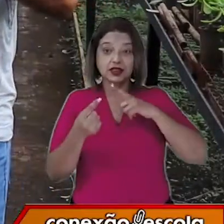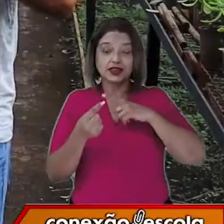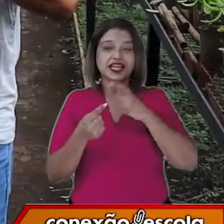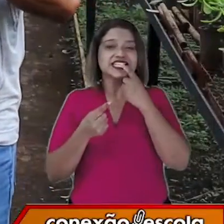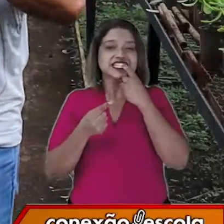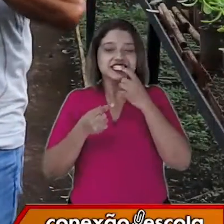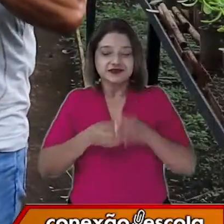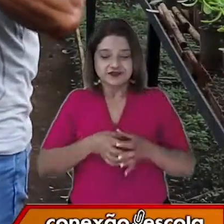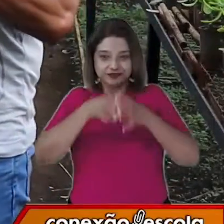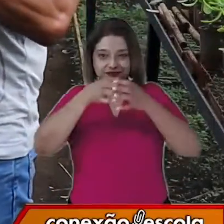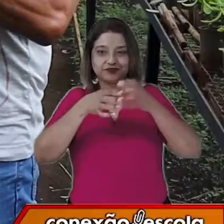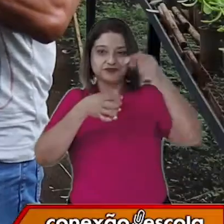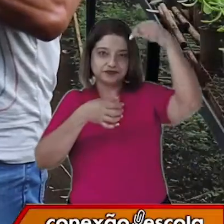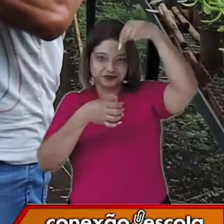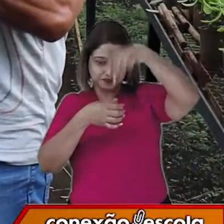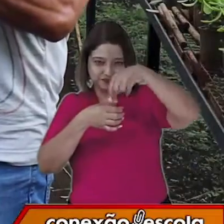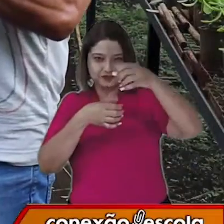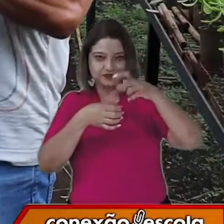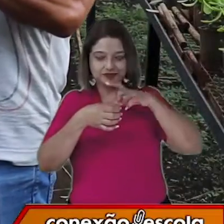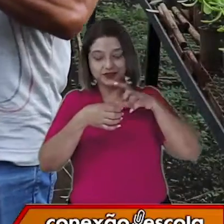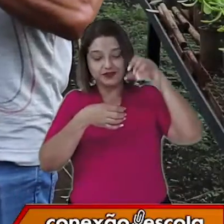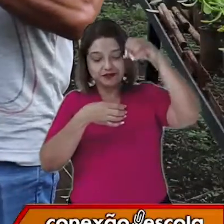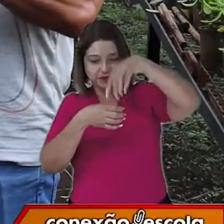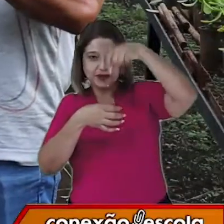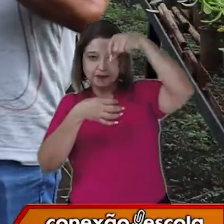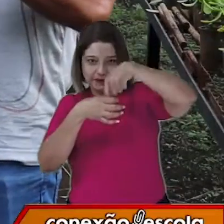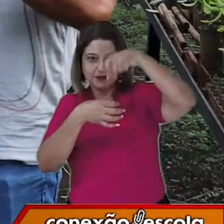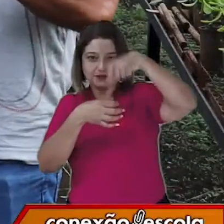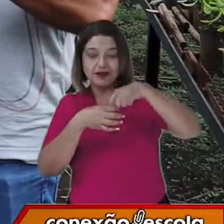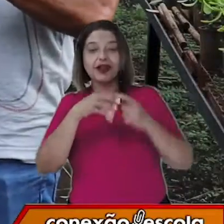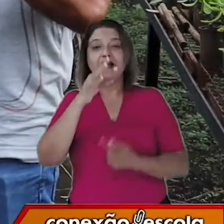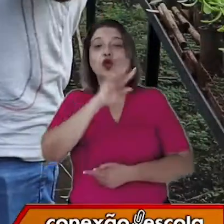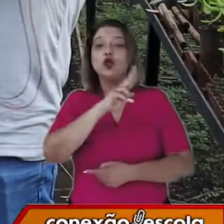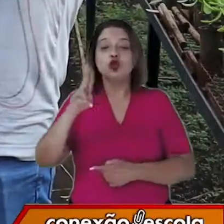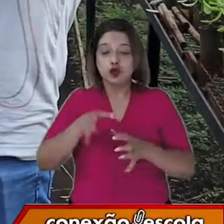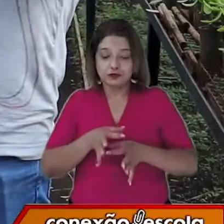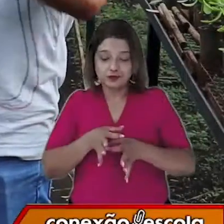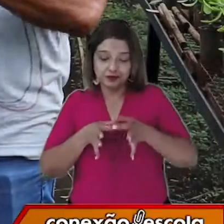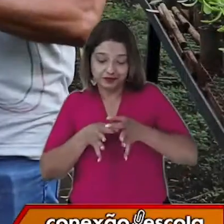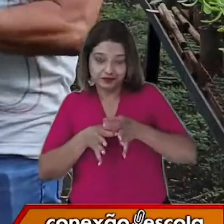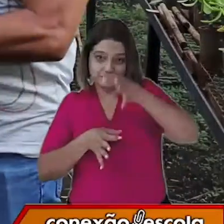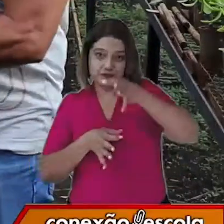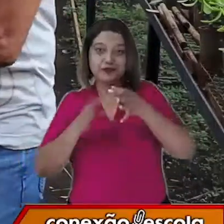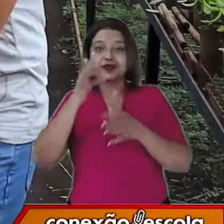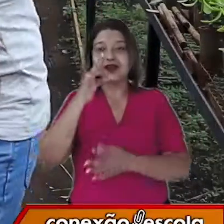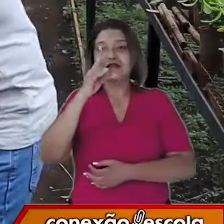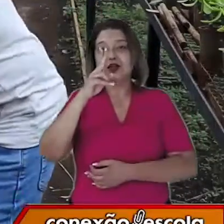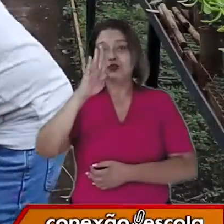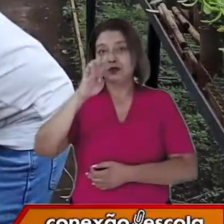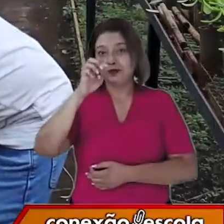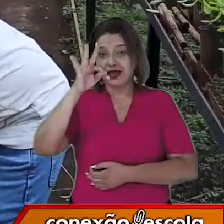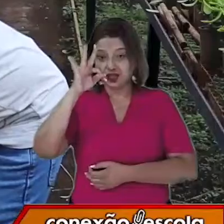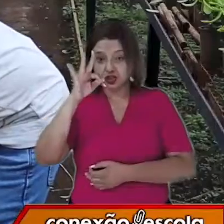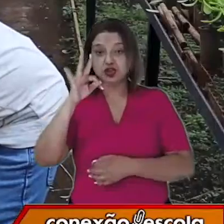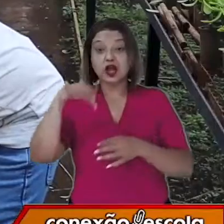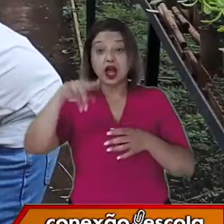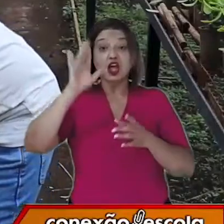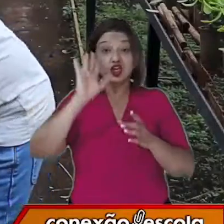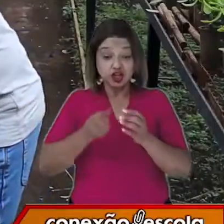embalagem, né, que a gente chama de tubete. Né? Daqui, né, quando essa planta já está enraizada, nós tiramos ela